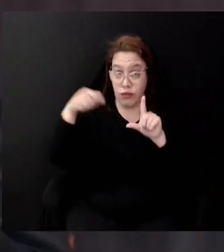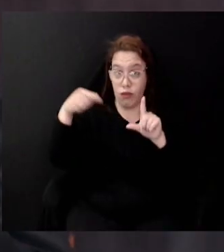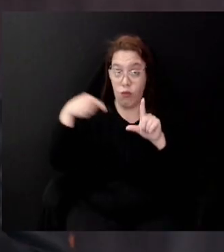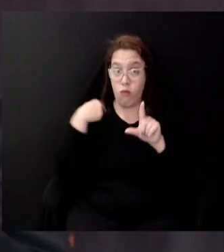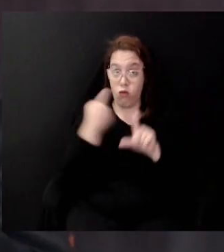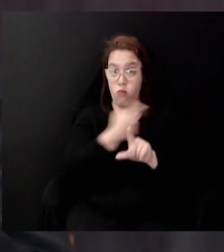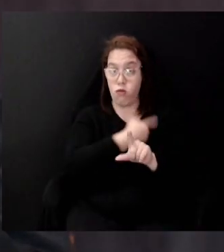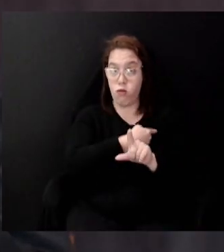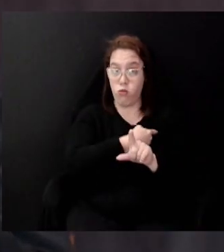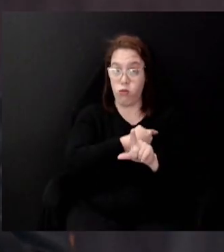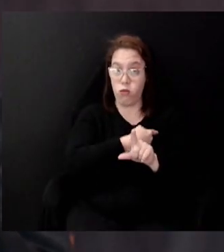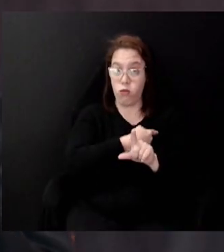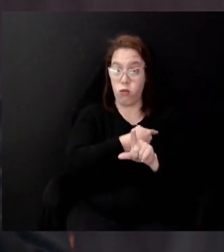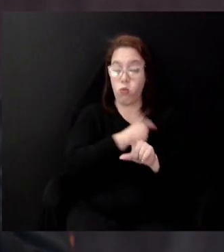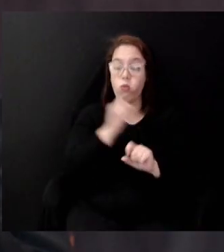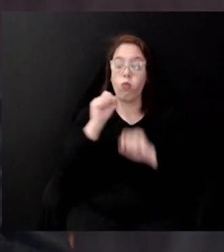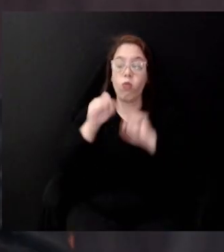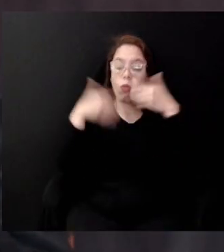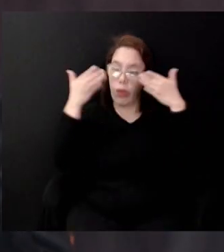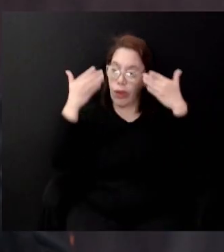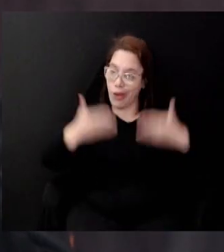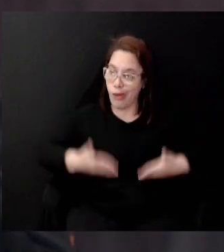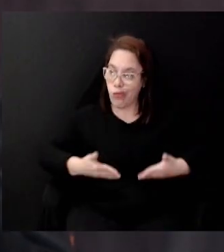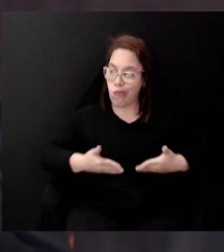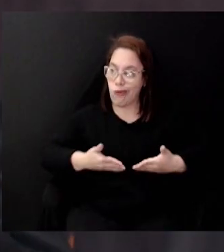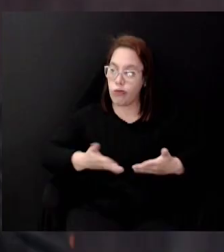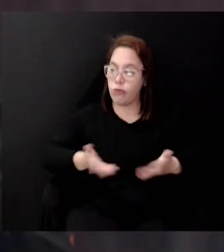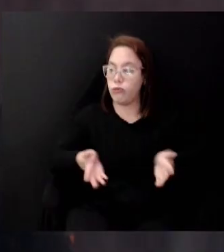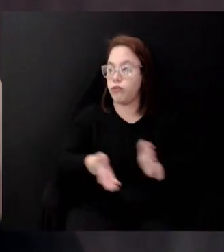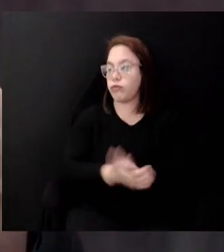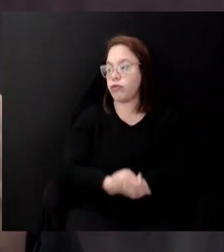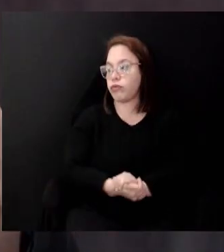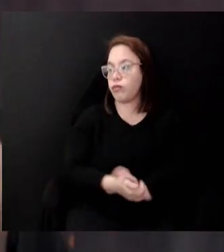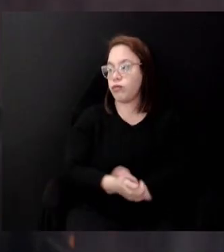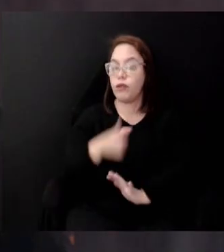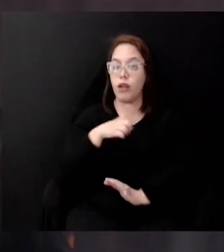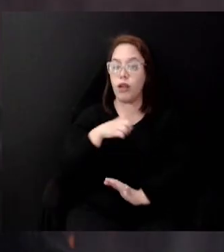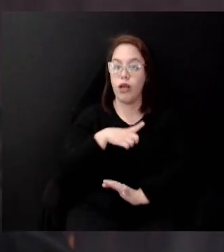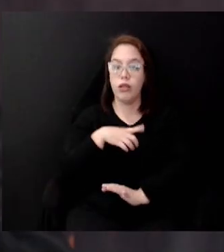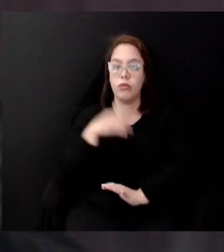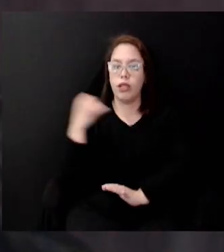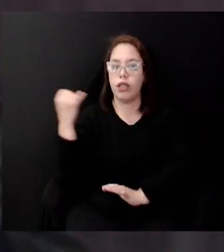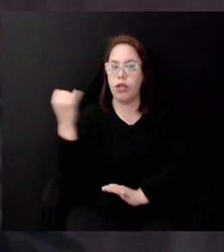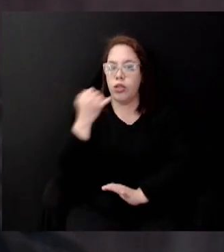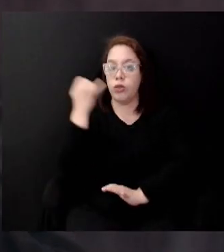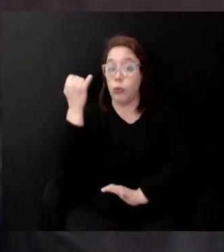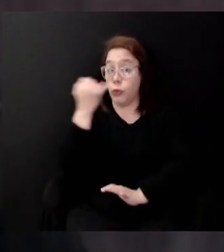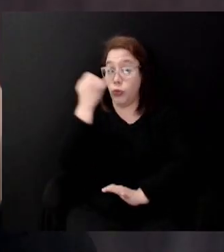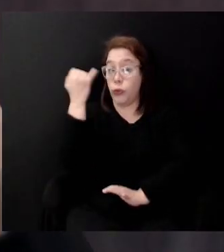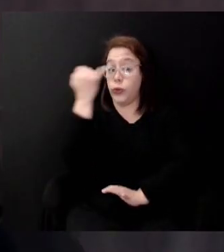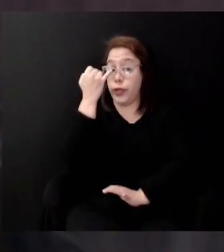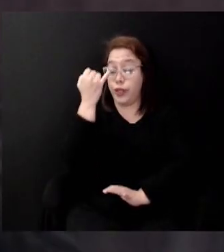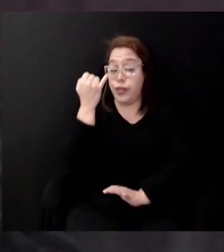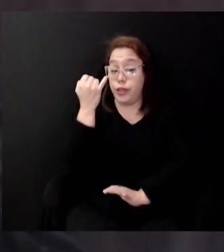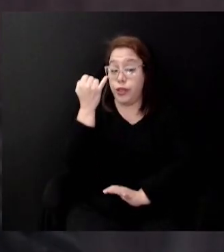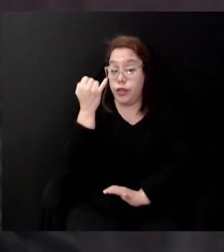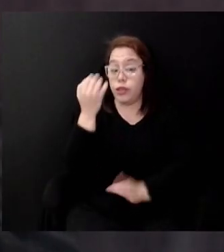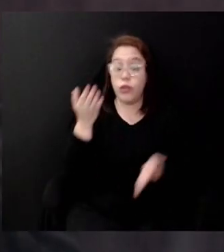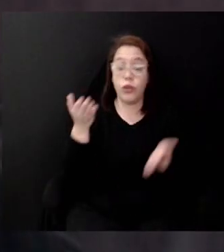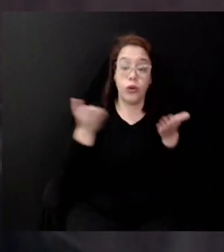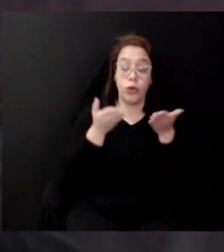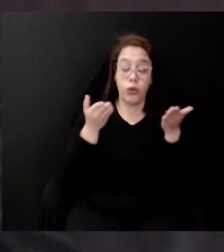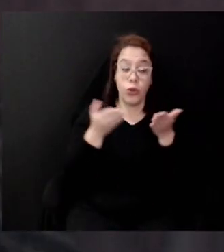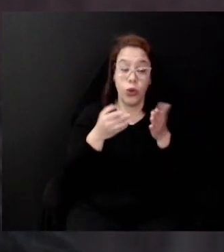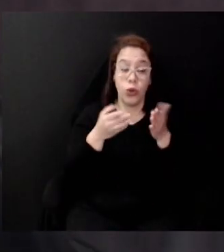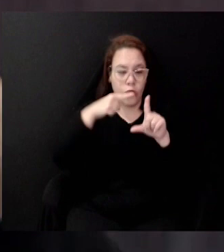nós somos, é o que nós temos de mais precioso, Uhum. né? Hoje os nossos dados,